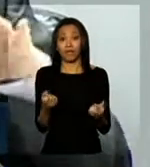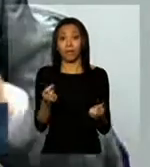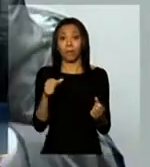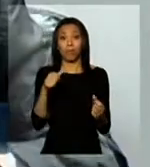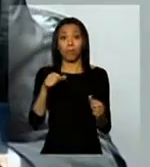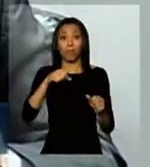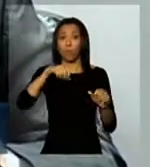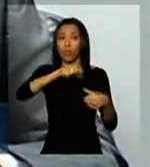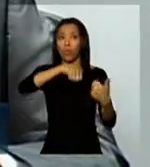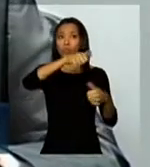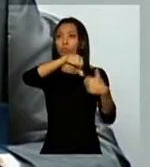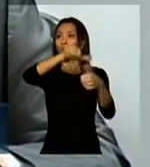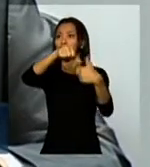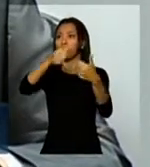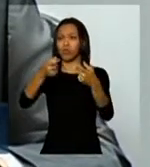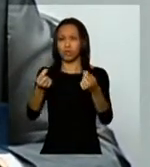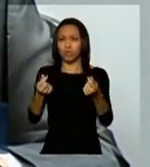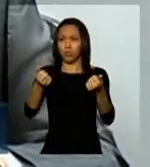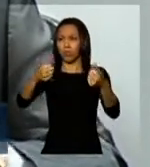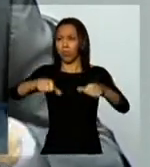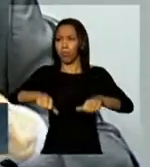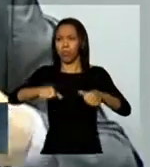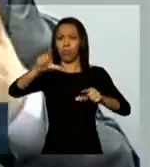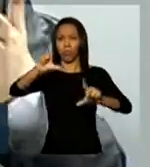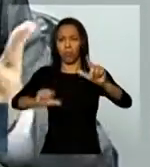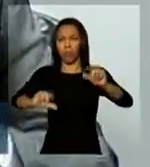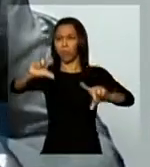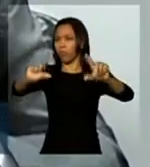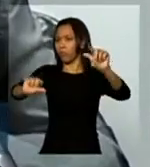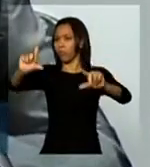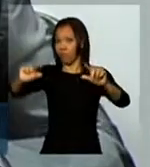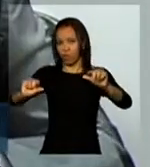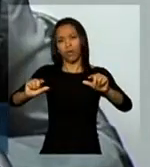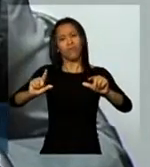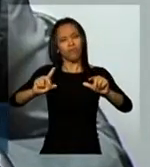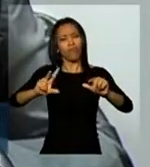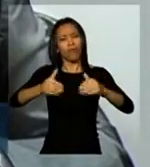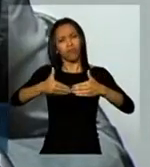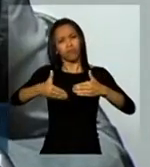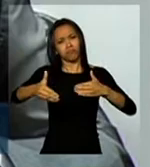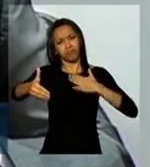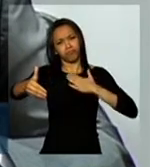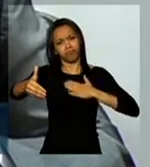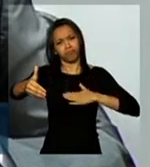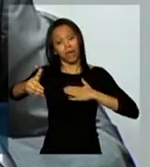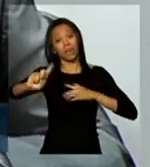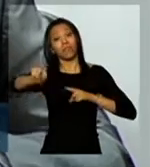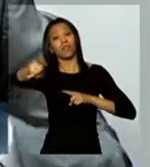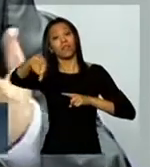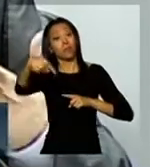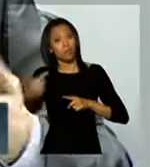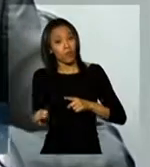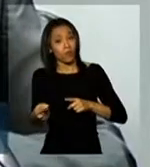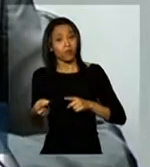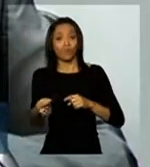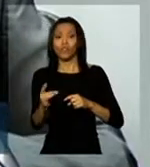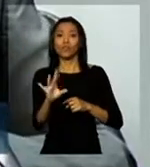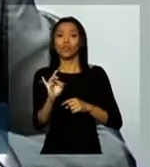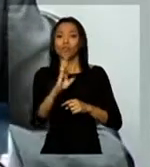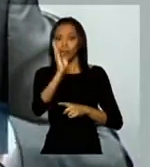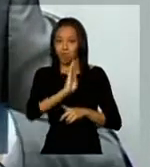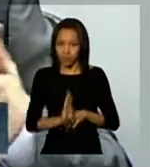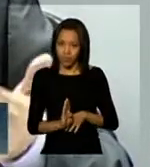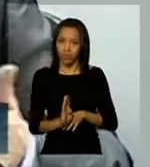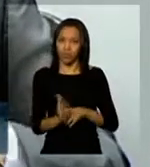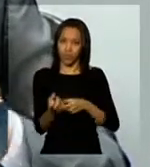volatilidade tende a acomodar. E daí nós poderemos retomar, quando digo nós, não só o Brasil,